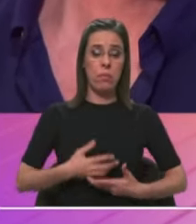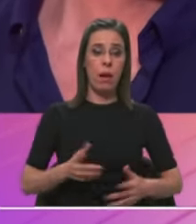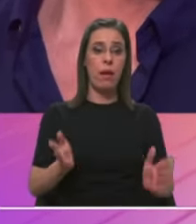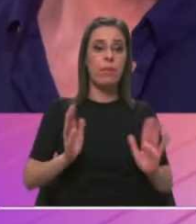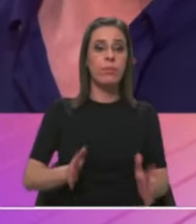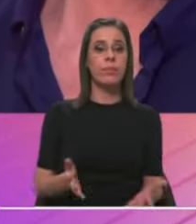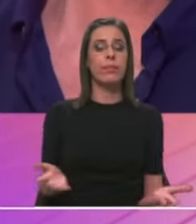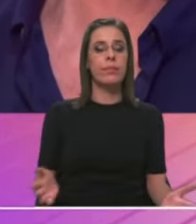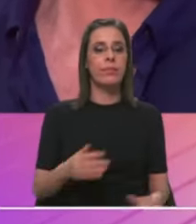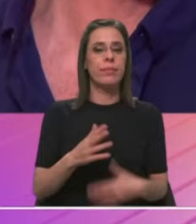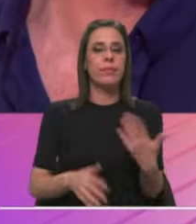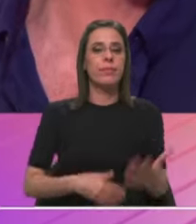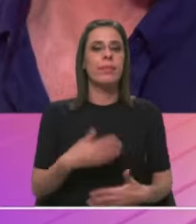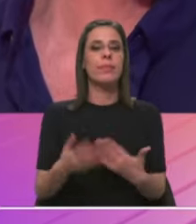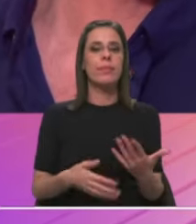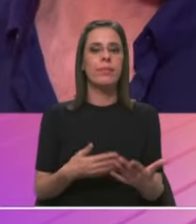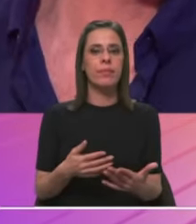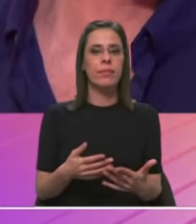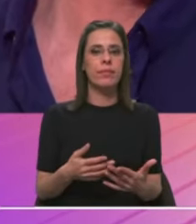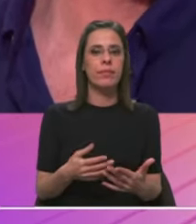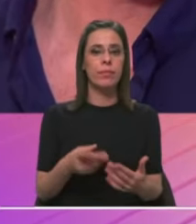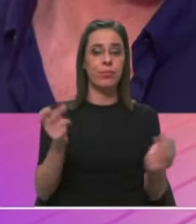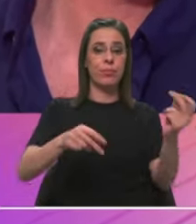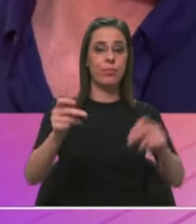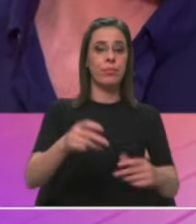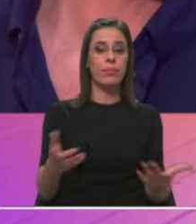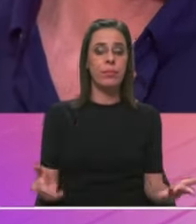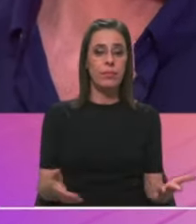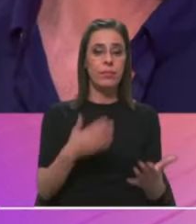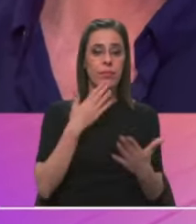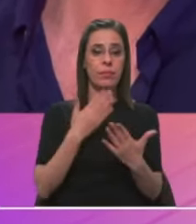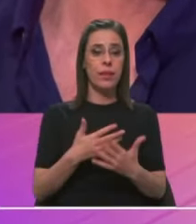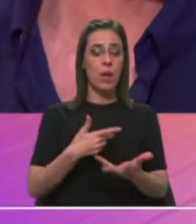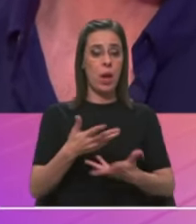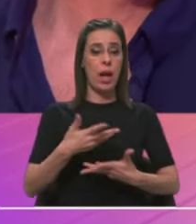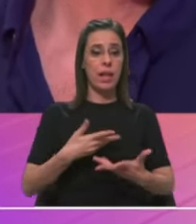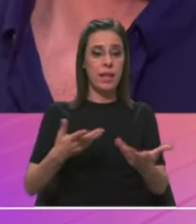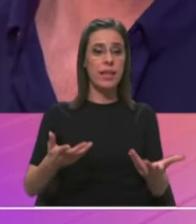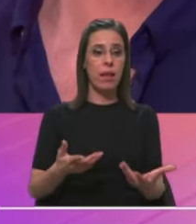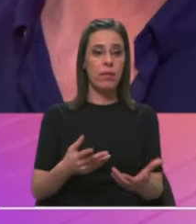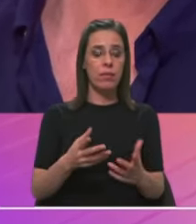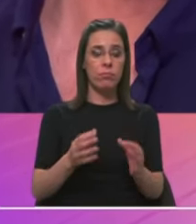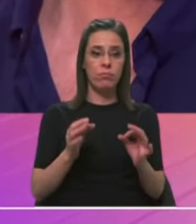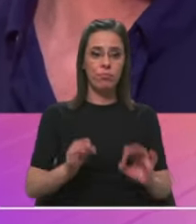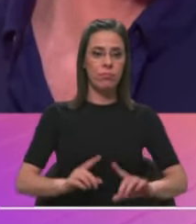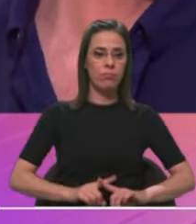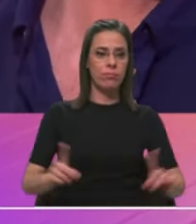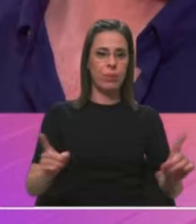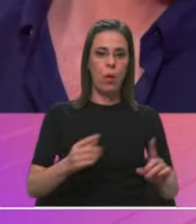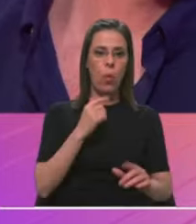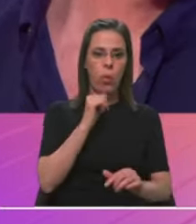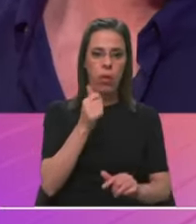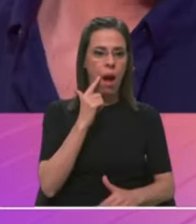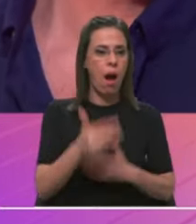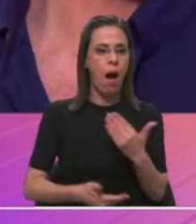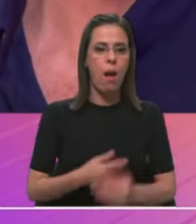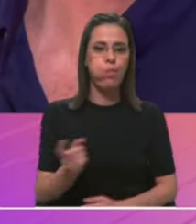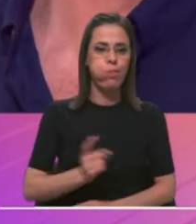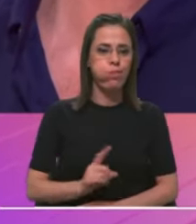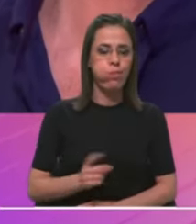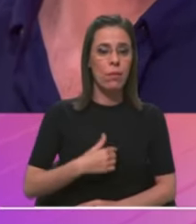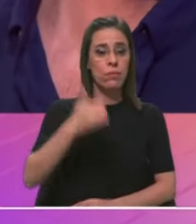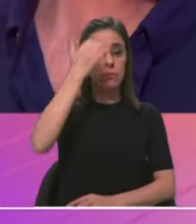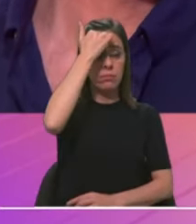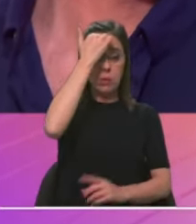haver e que depois, de certa maneira, tornaram a nossa relação completamente inviável e não